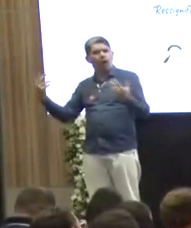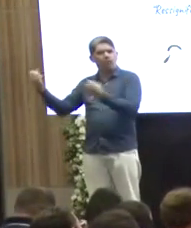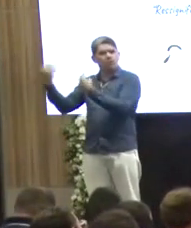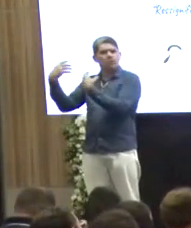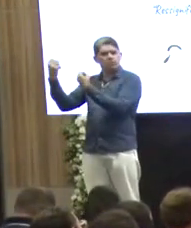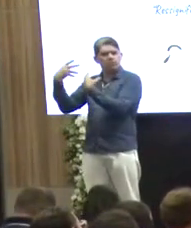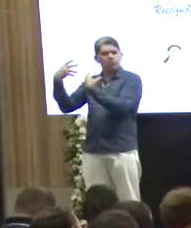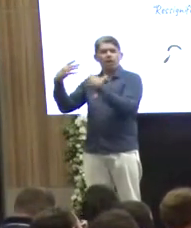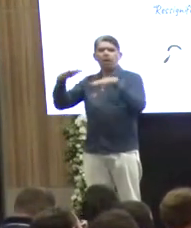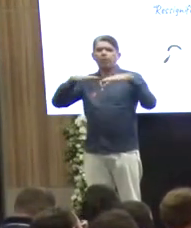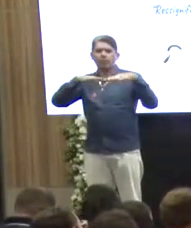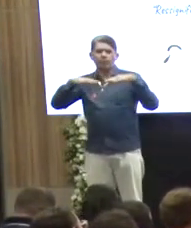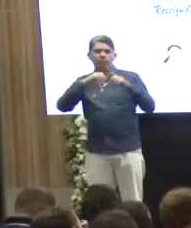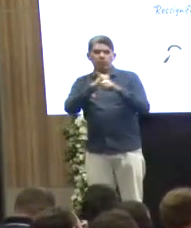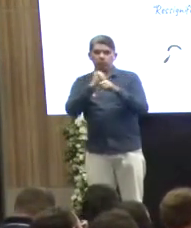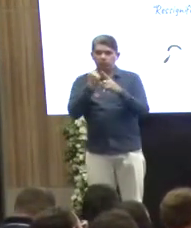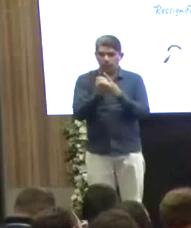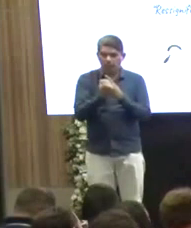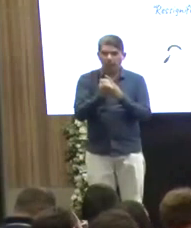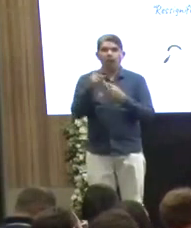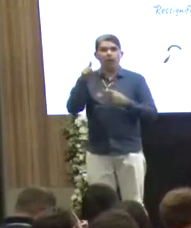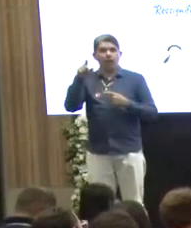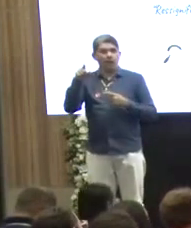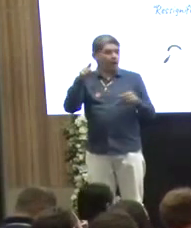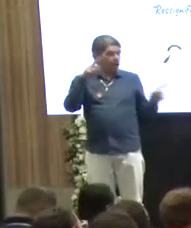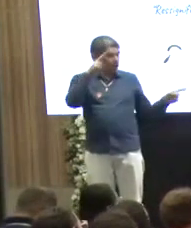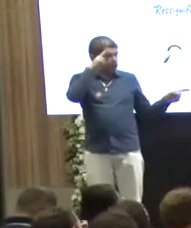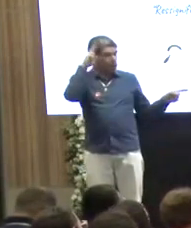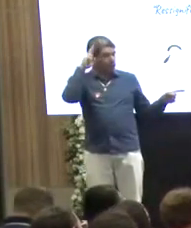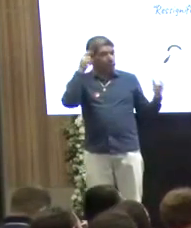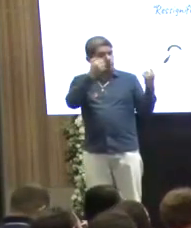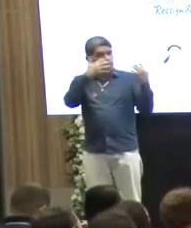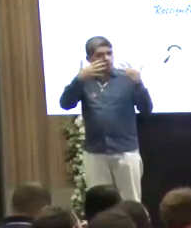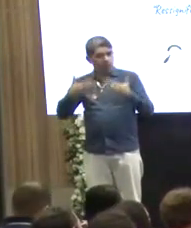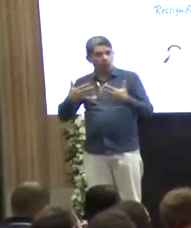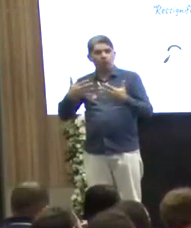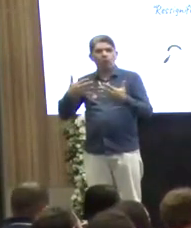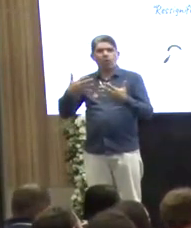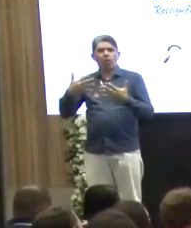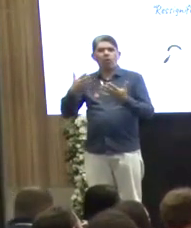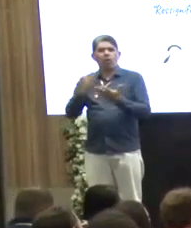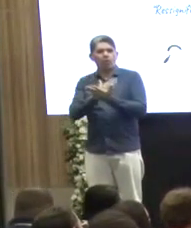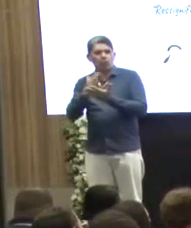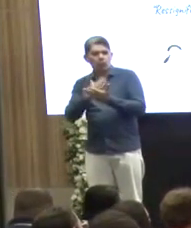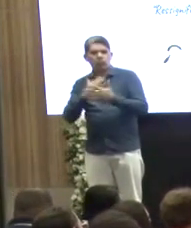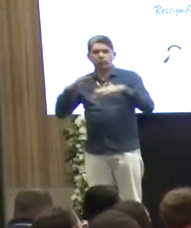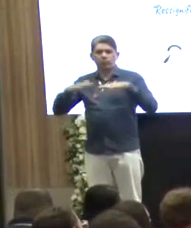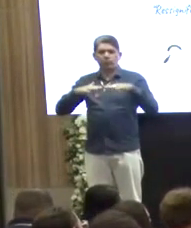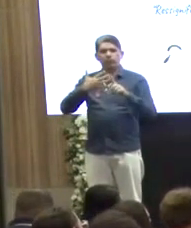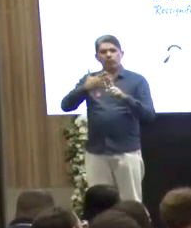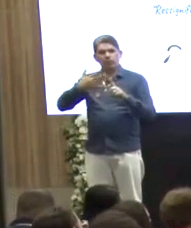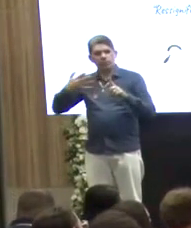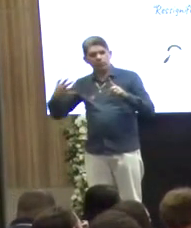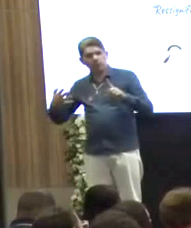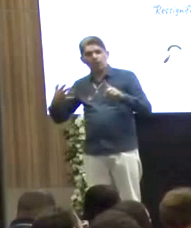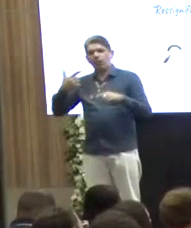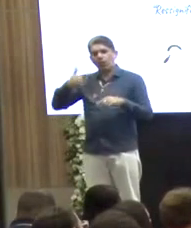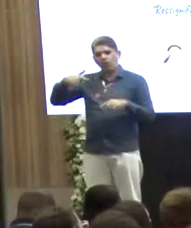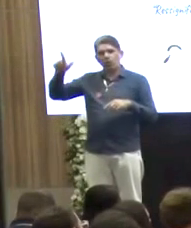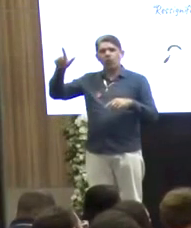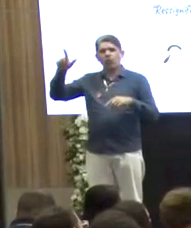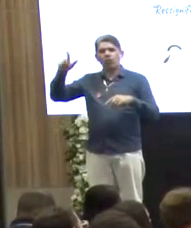eu tenha a discussão de que o movimento negro é um educador. E eu acho que outros movimentos sociais também o são. Então, se não fosse,